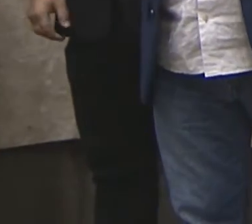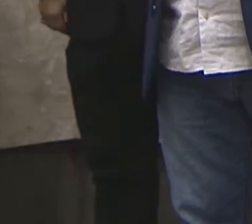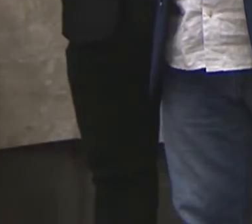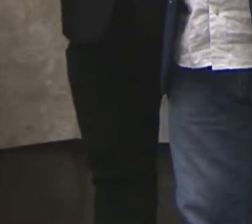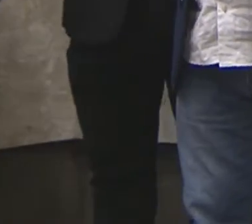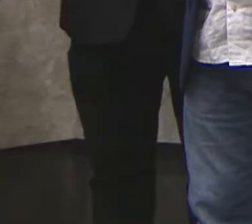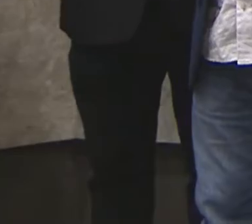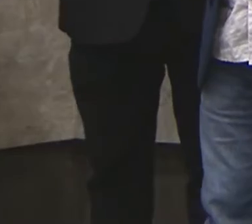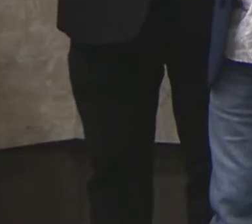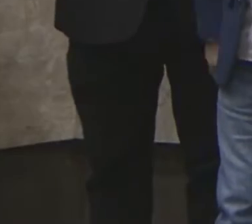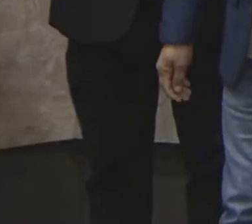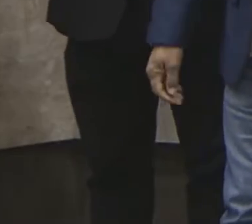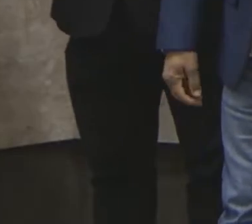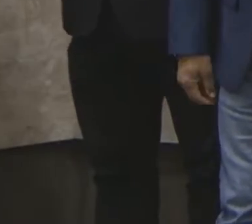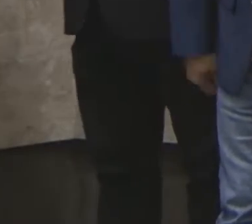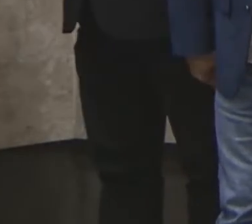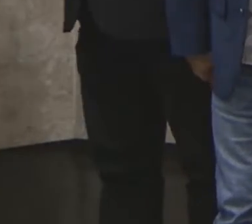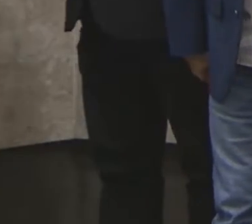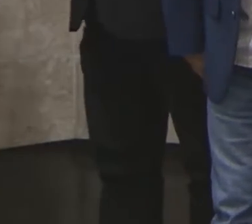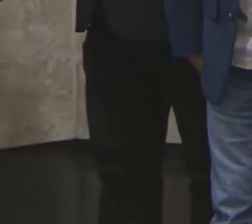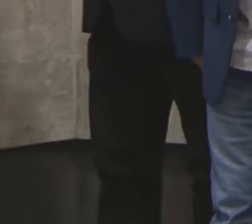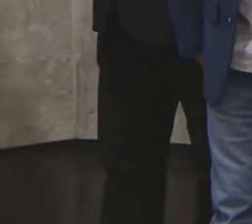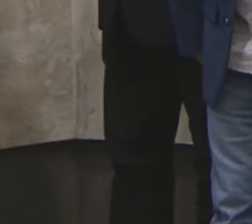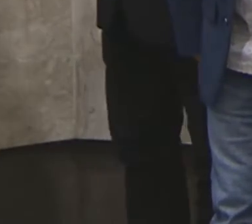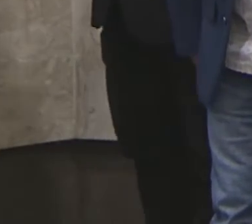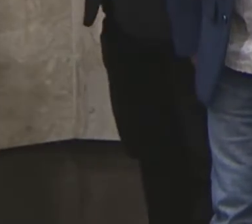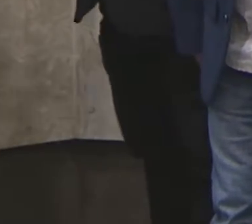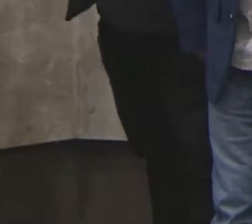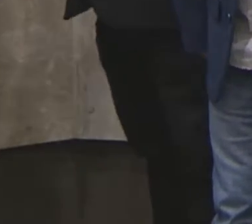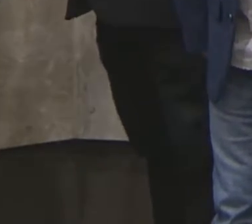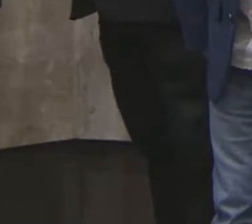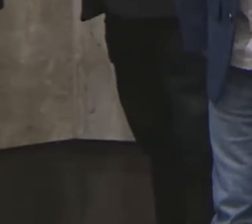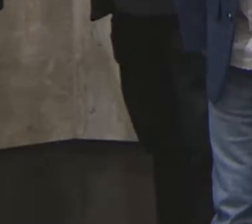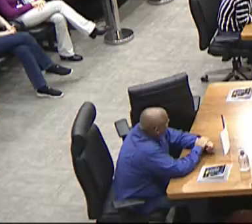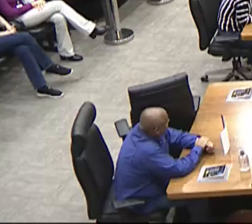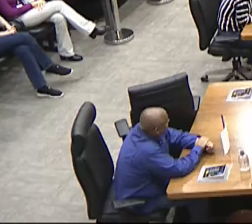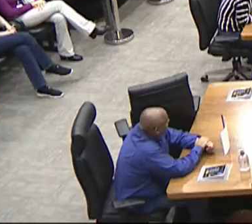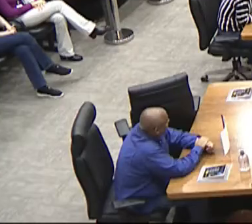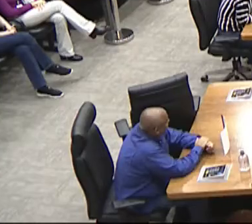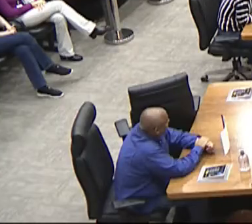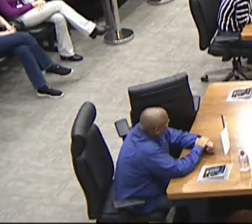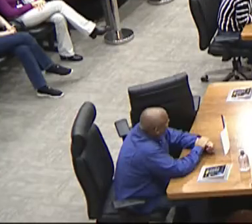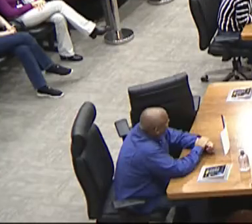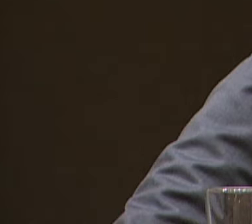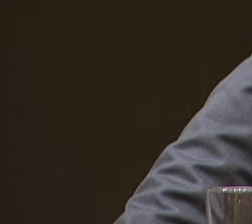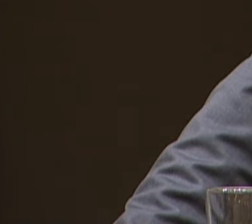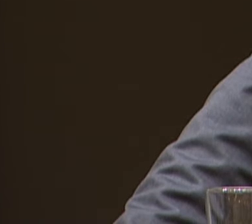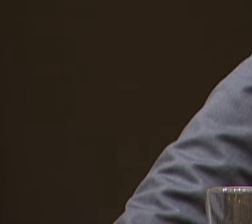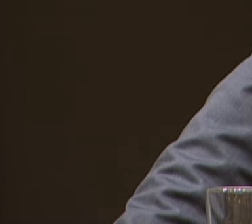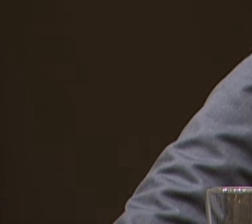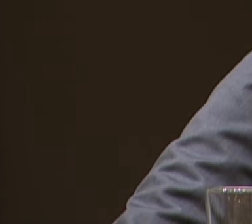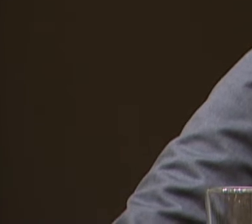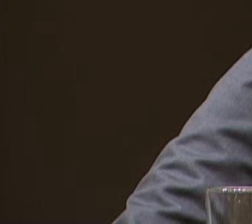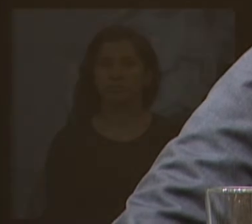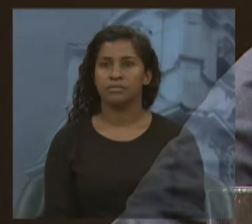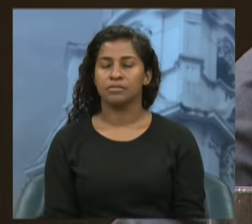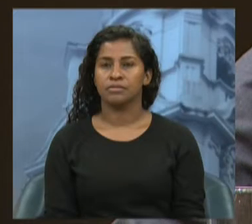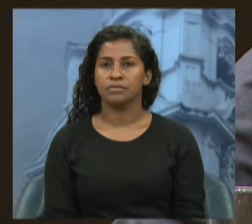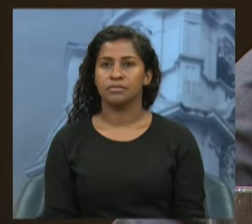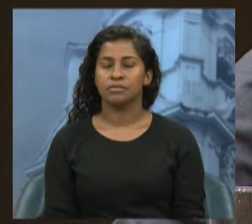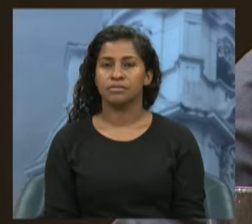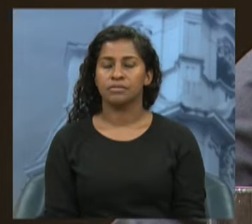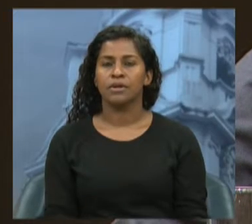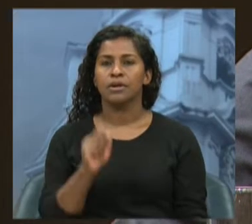aposentadoria, em LA, e aqueles que não receberam o diploma, os diplomas vão ficar à disposição na assessoria